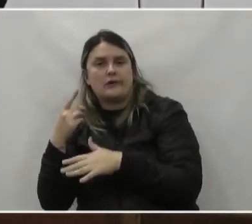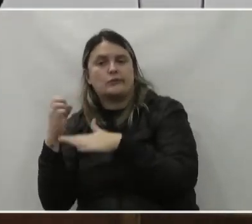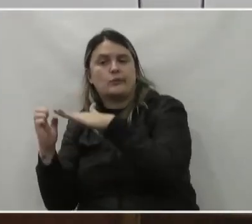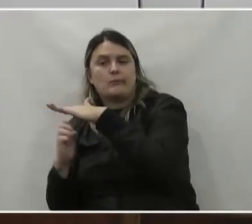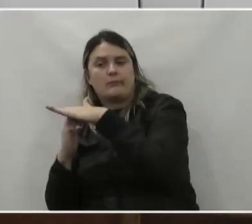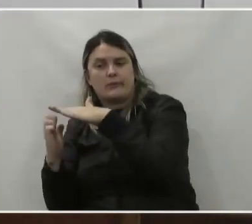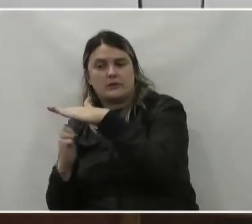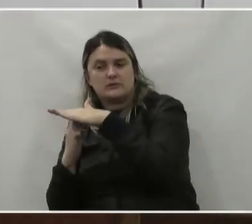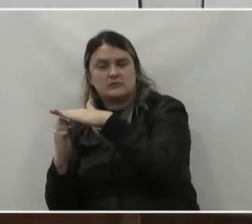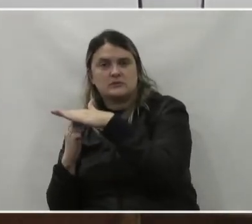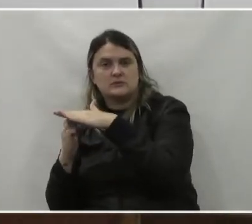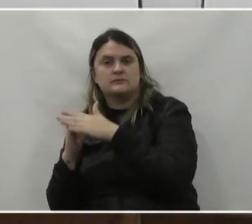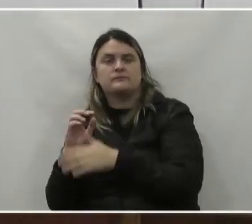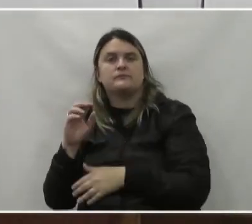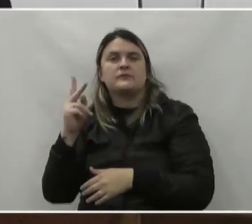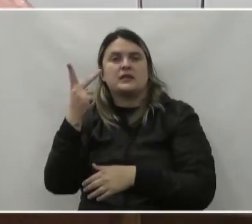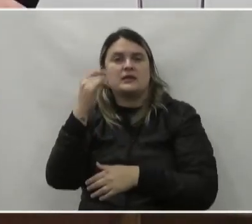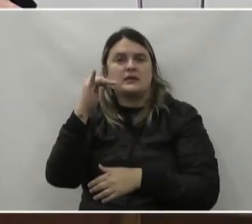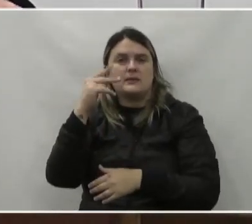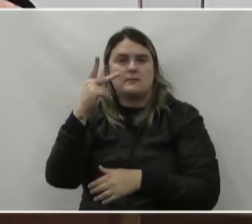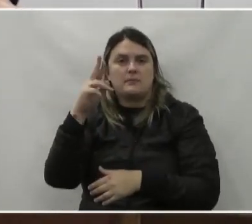aí, da IP Foco,